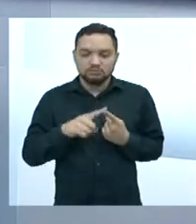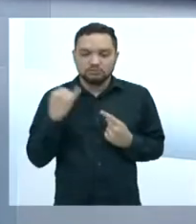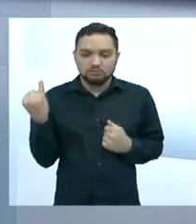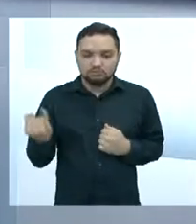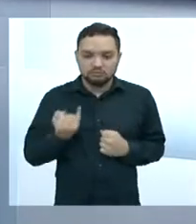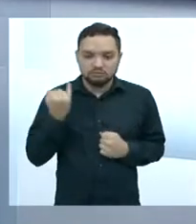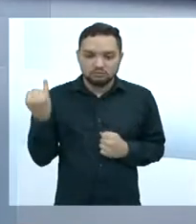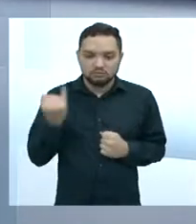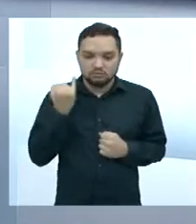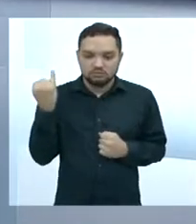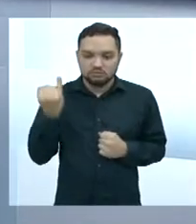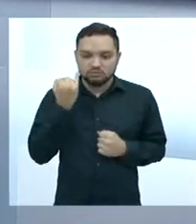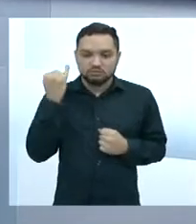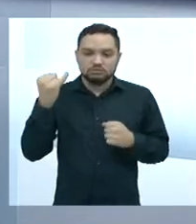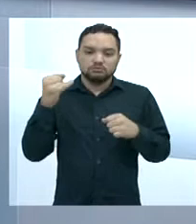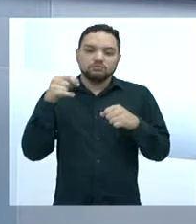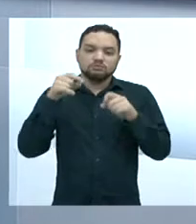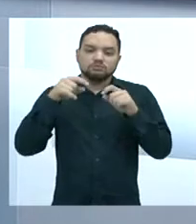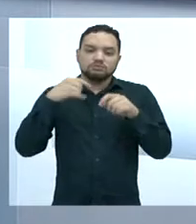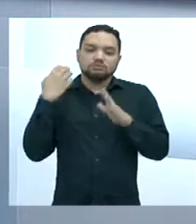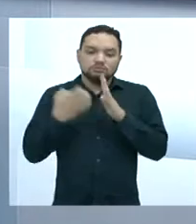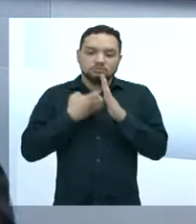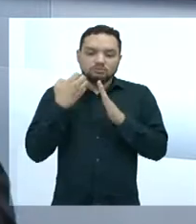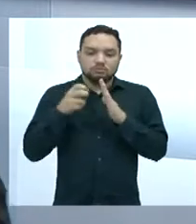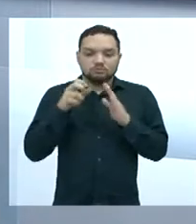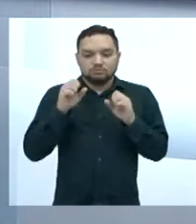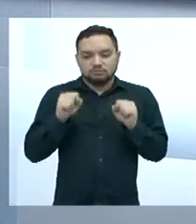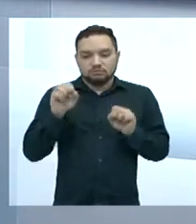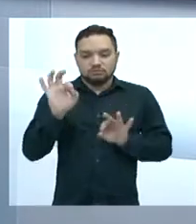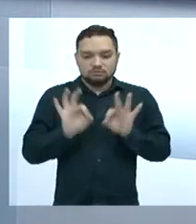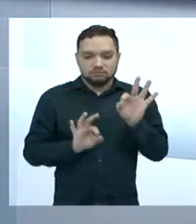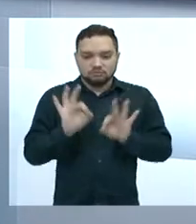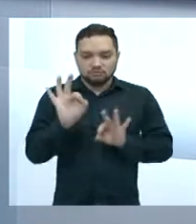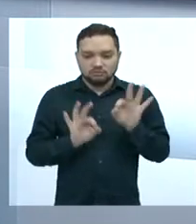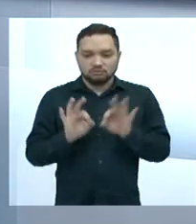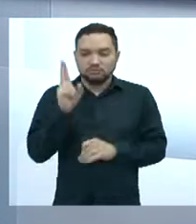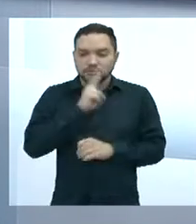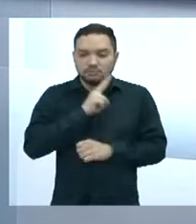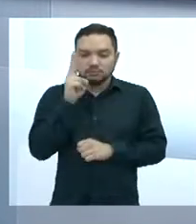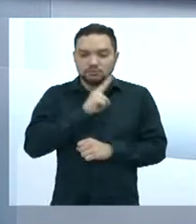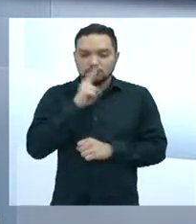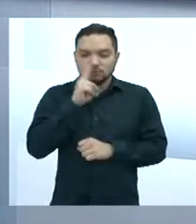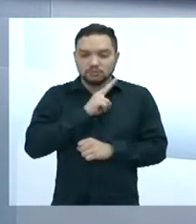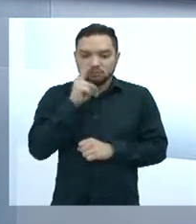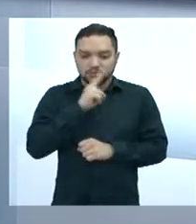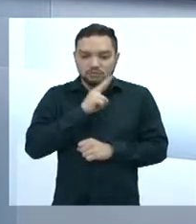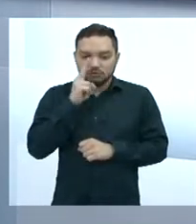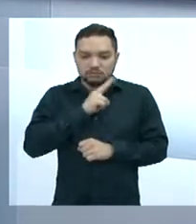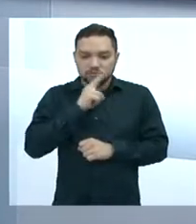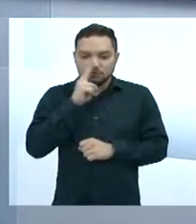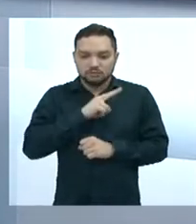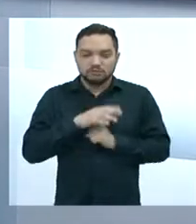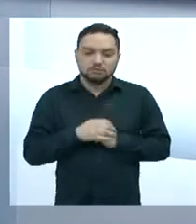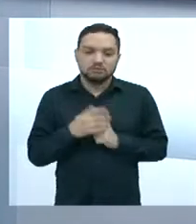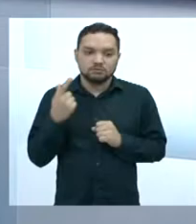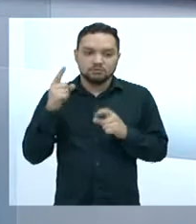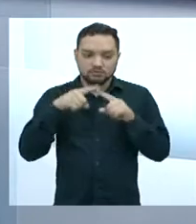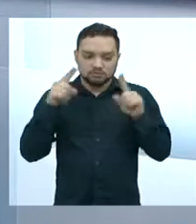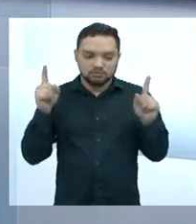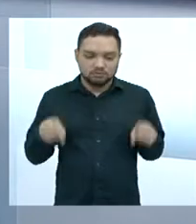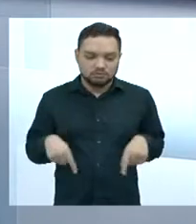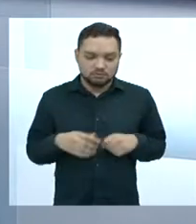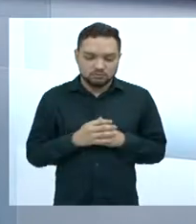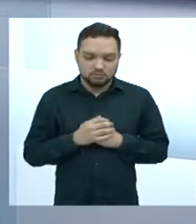também para que a própria empresa possa se organizar, né, e resolver essas demandas logo e ir passando adiante com outras demandas e outros projetos, né, vereador?